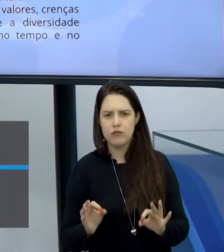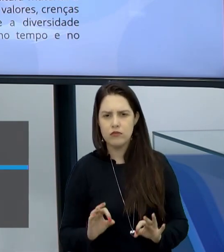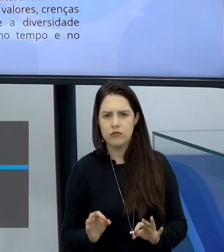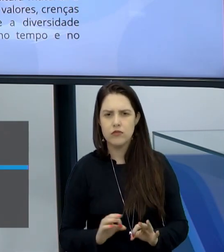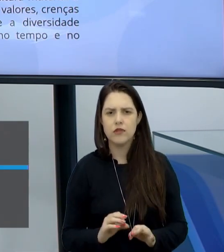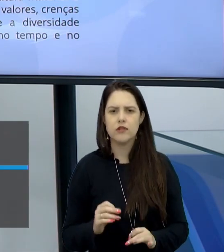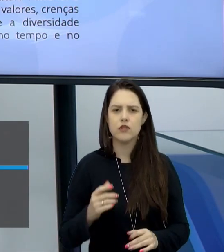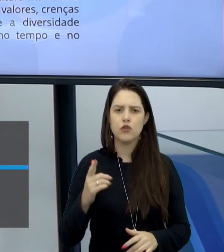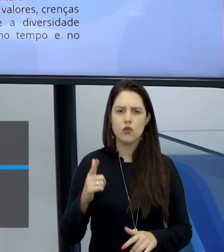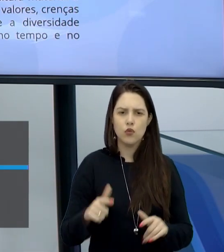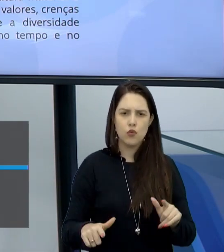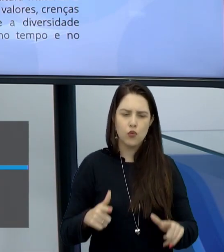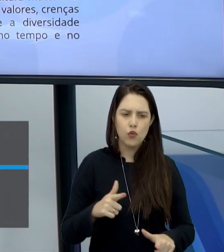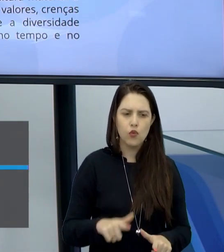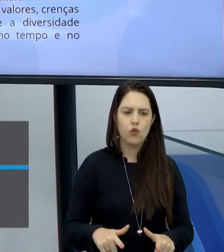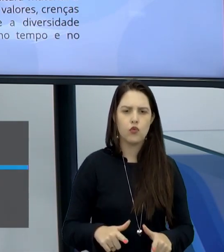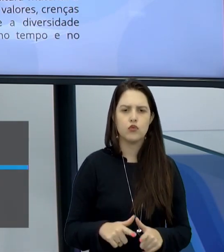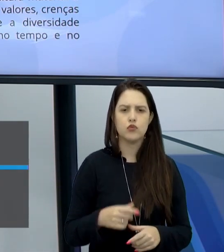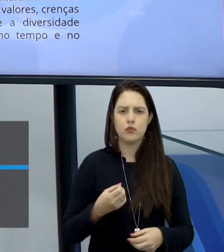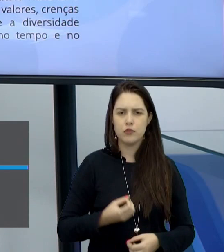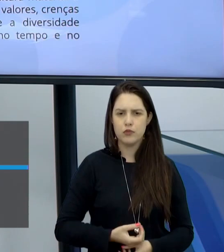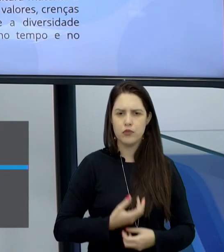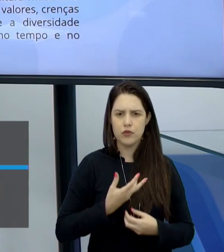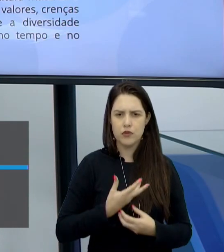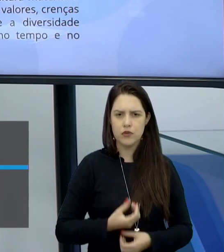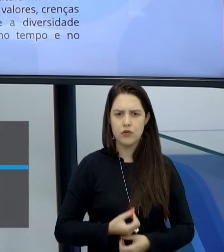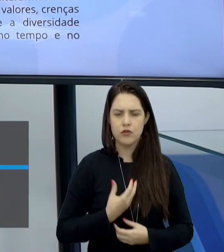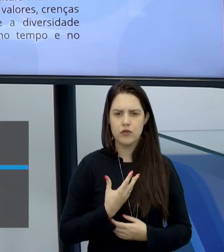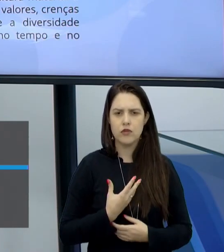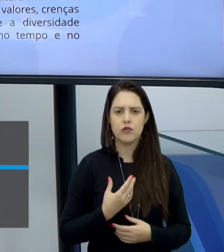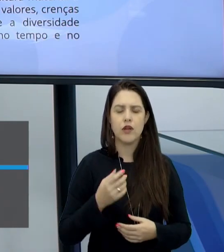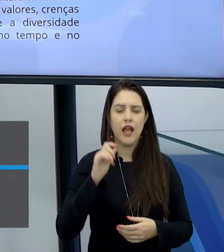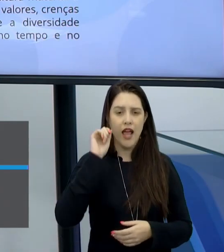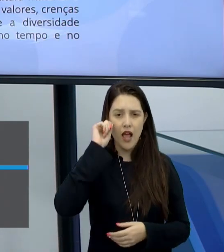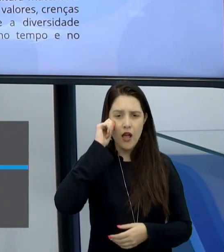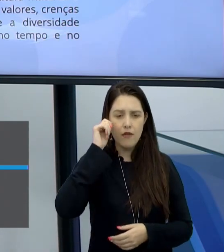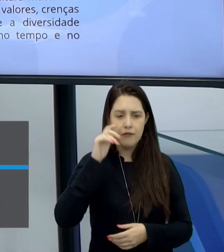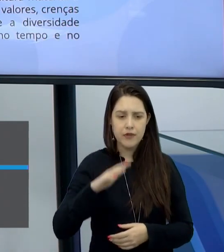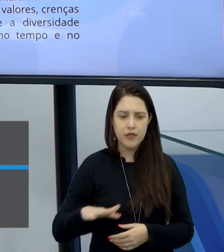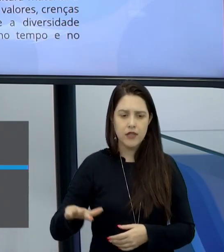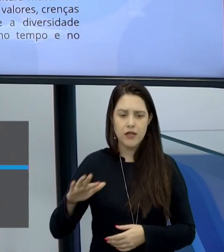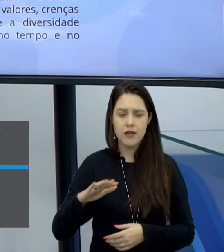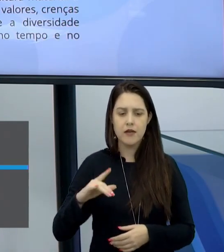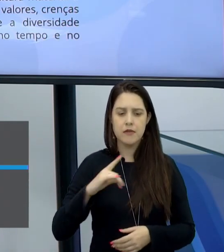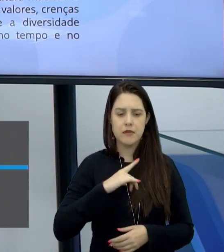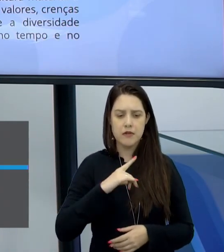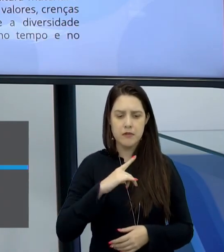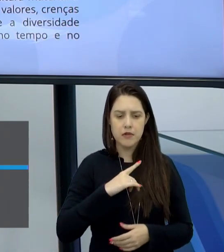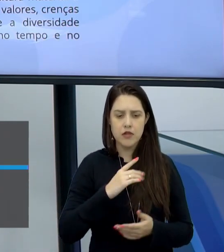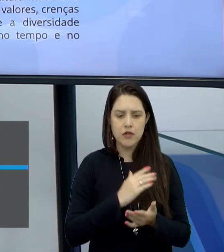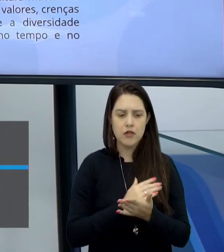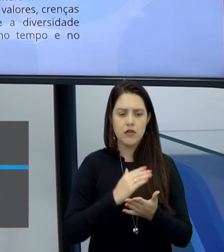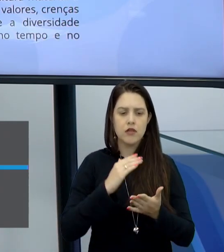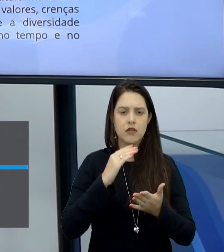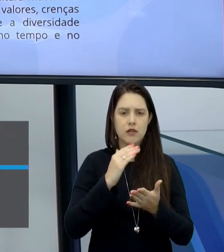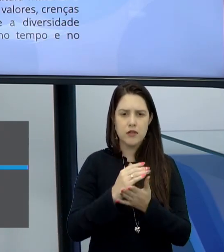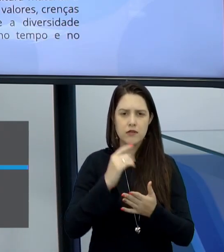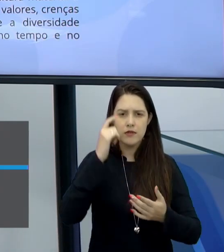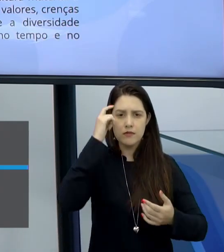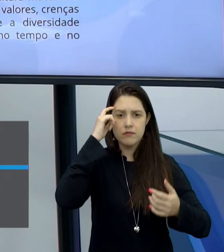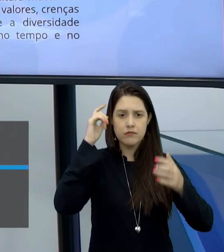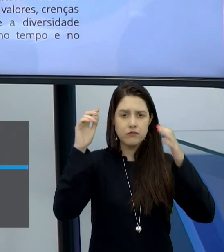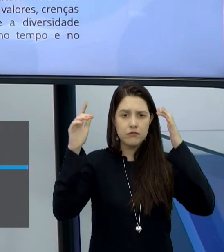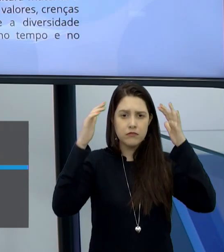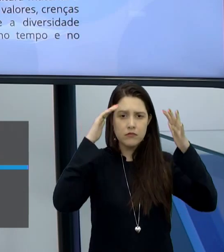contra o grupo étnico afrodescendente, negro, africano, isso não existe mais, mas esse pensamento